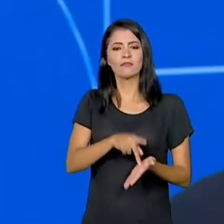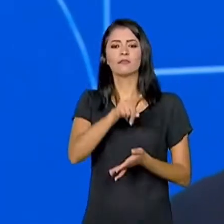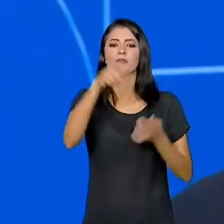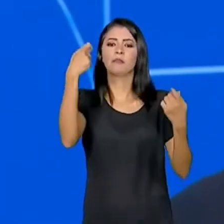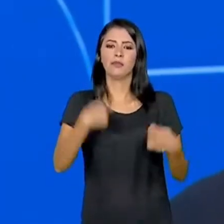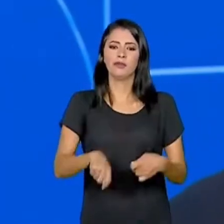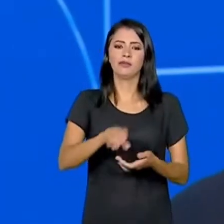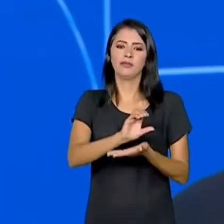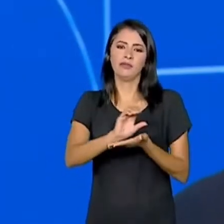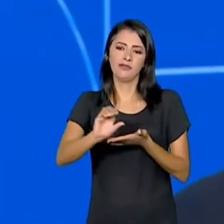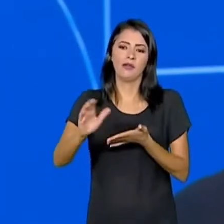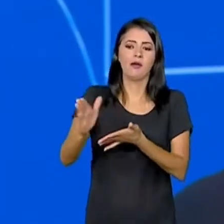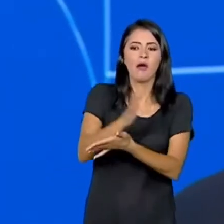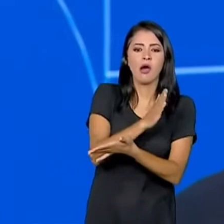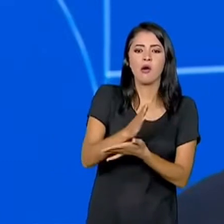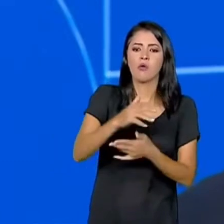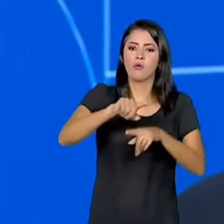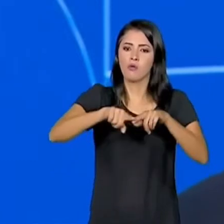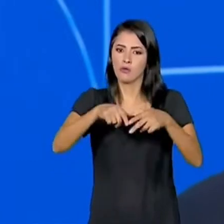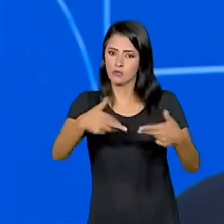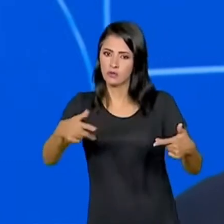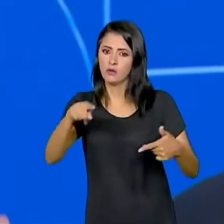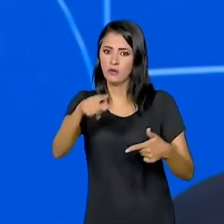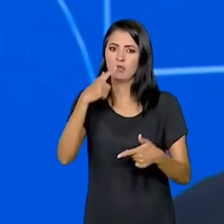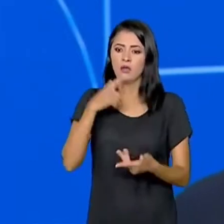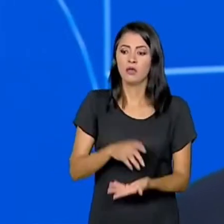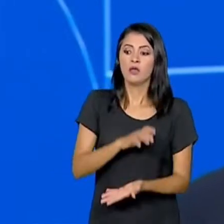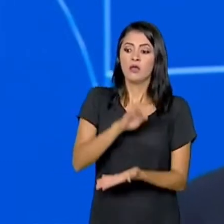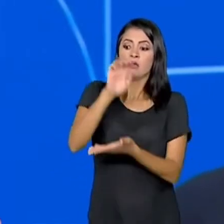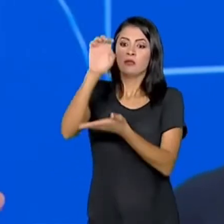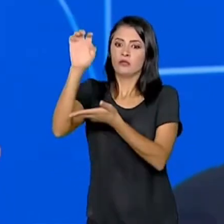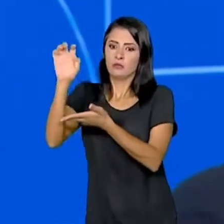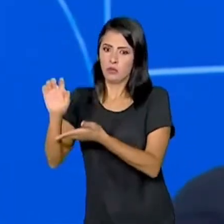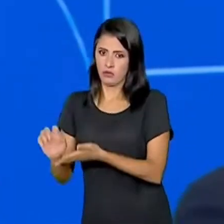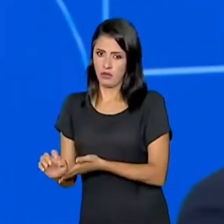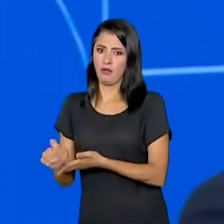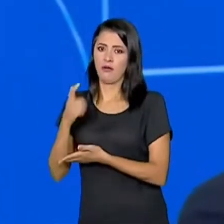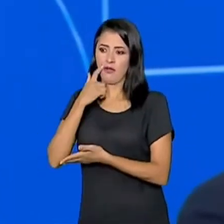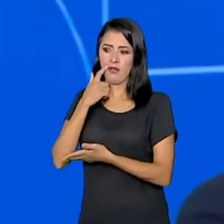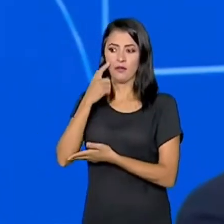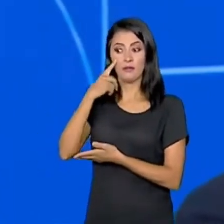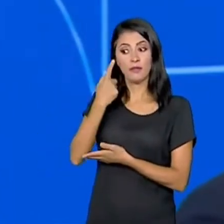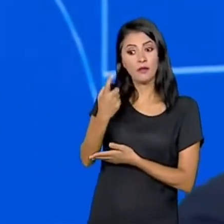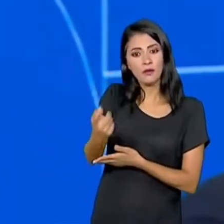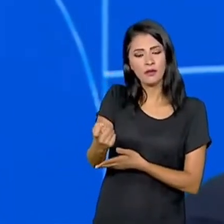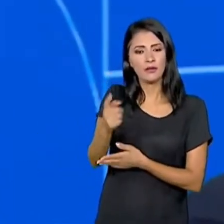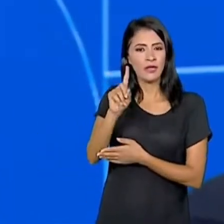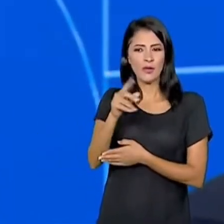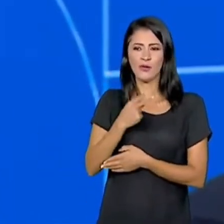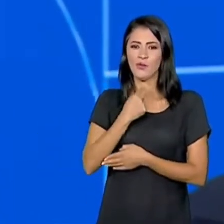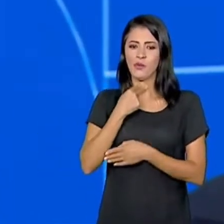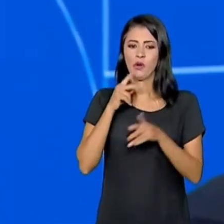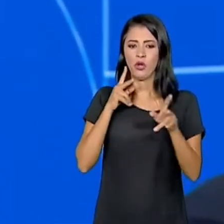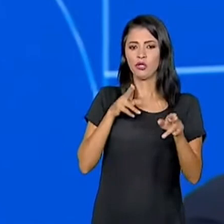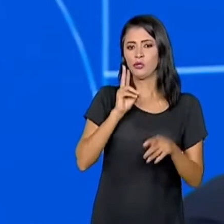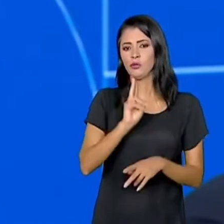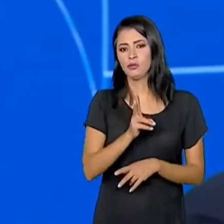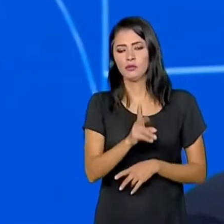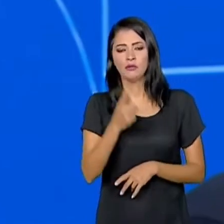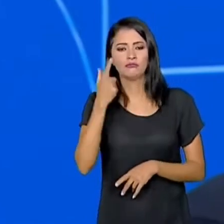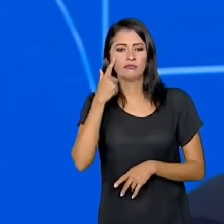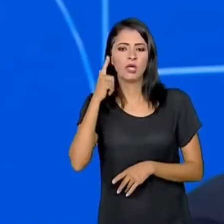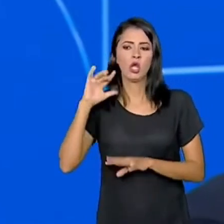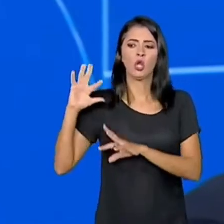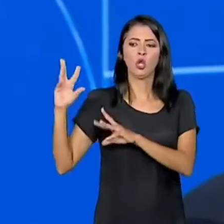que financiar algumas das coisas que ele quer exportar. A gente não pode agir como a gente sempre agiu, achando